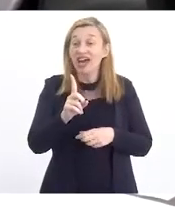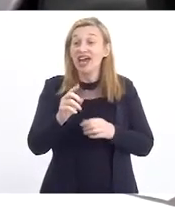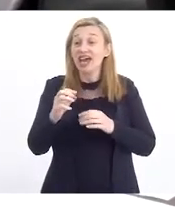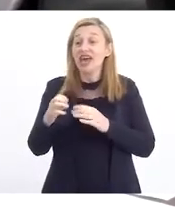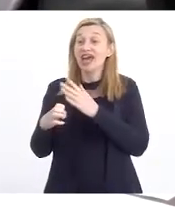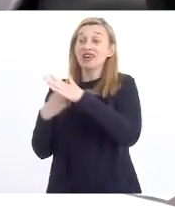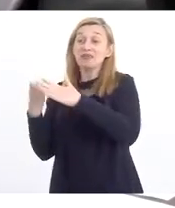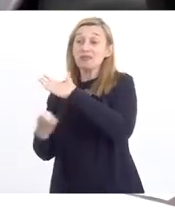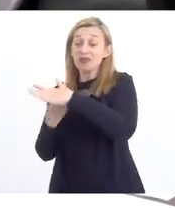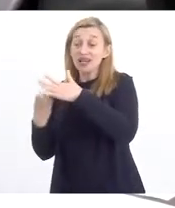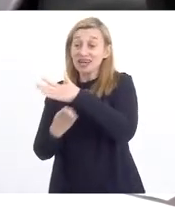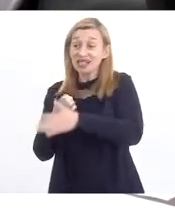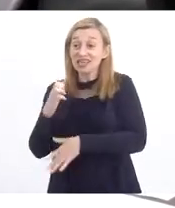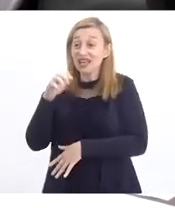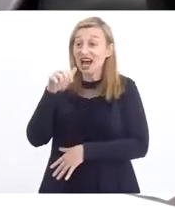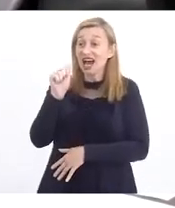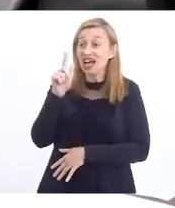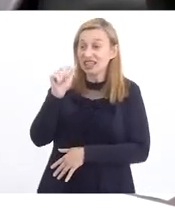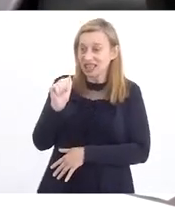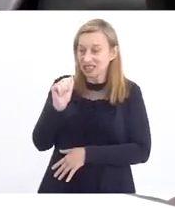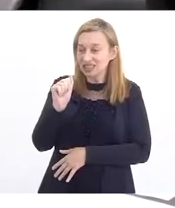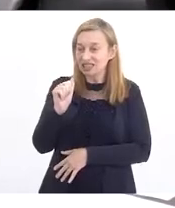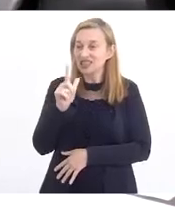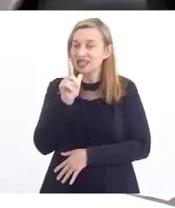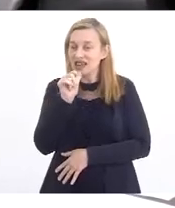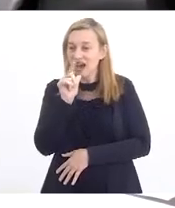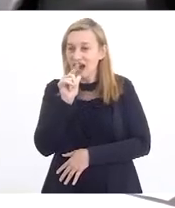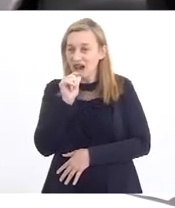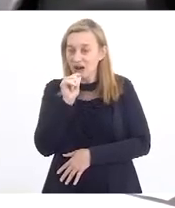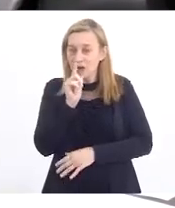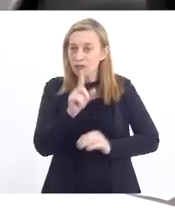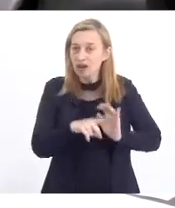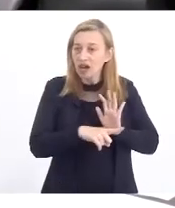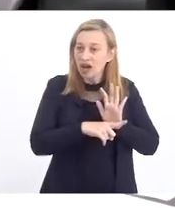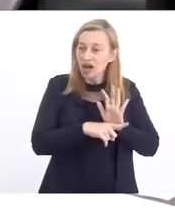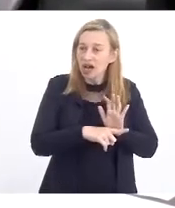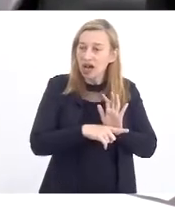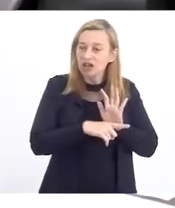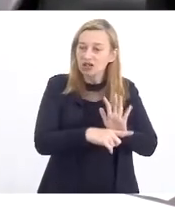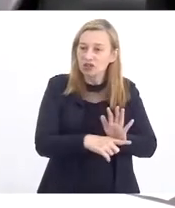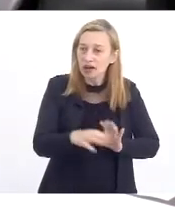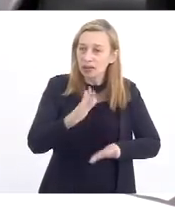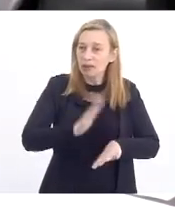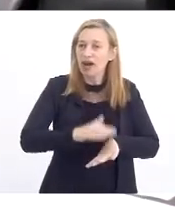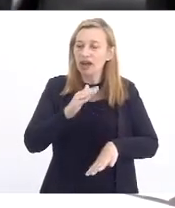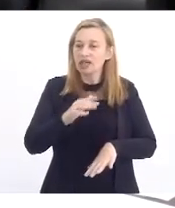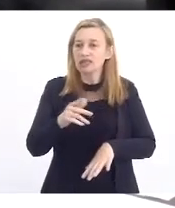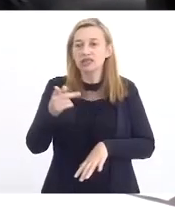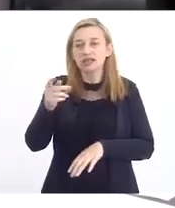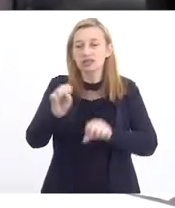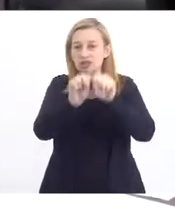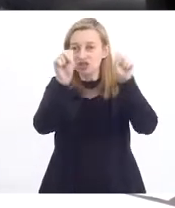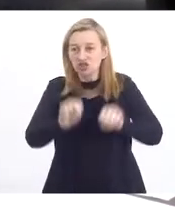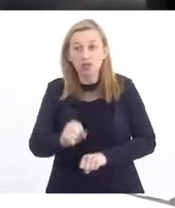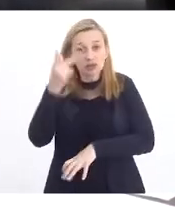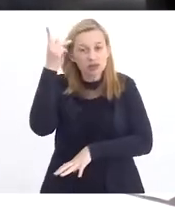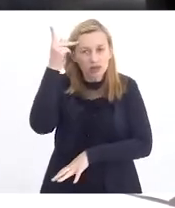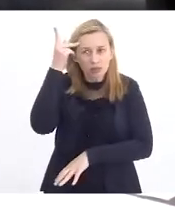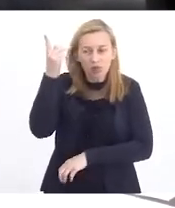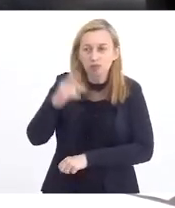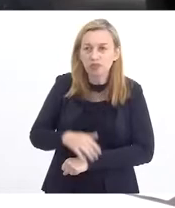né? Para ter mais uma captação para abastecer o sistema de São Paulo. O